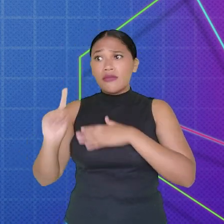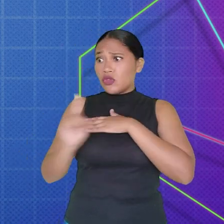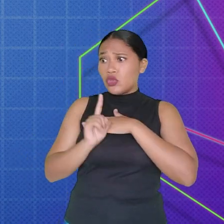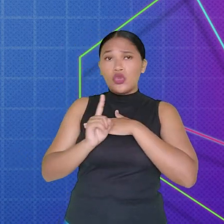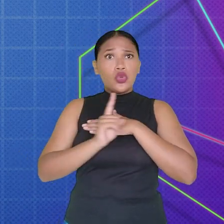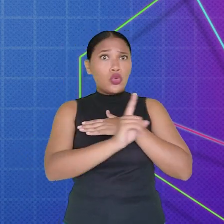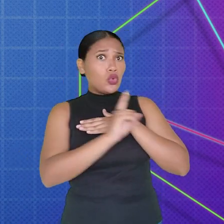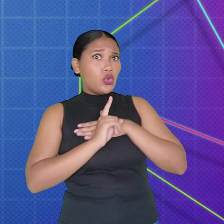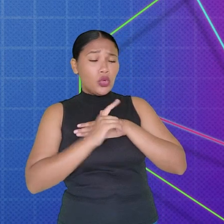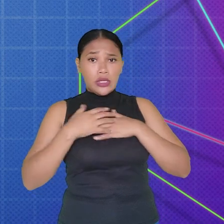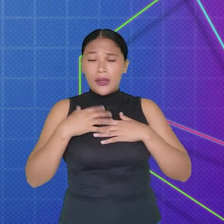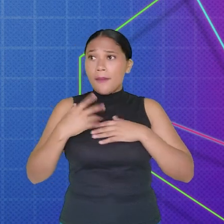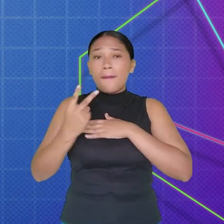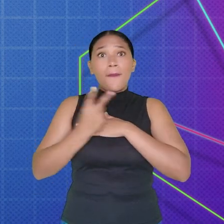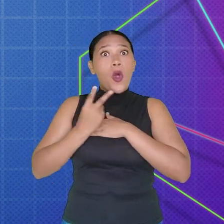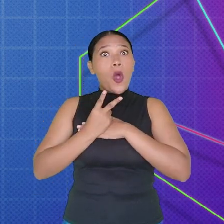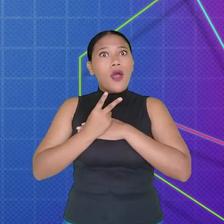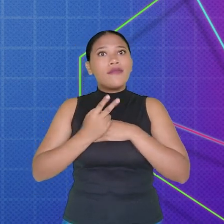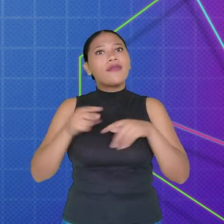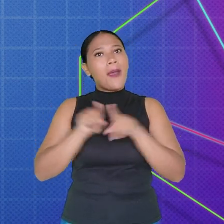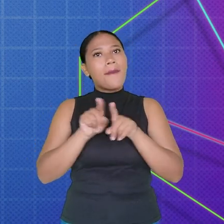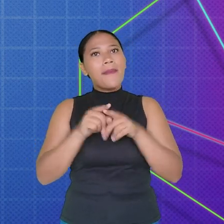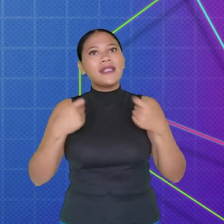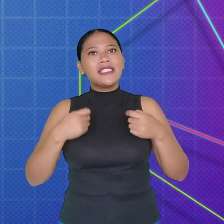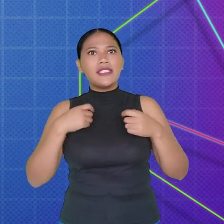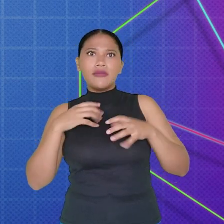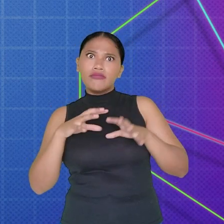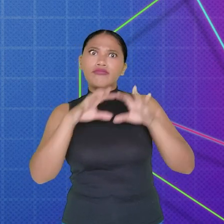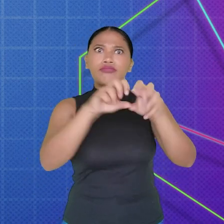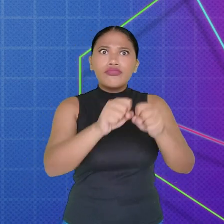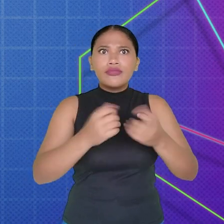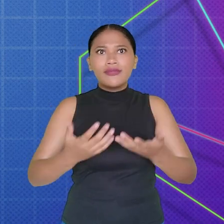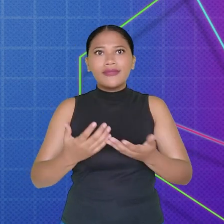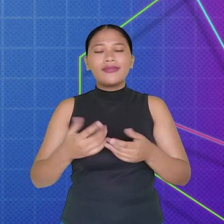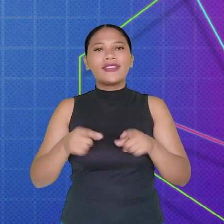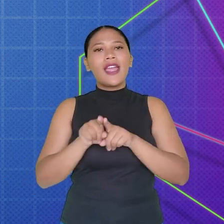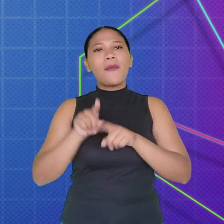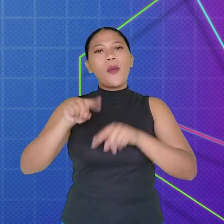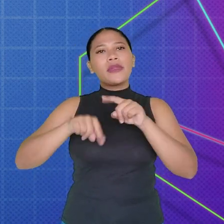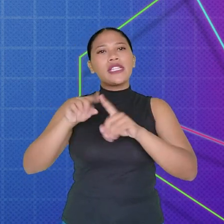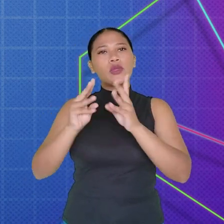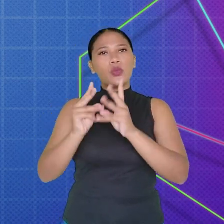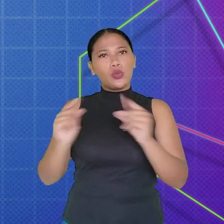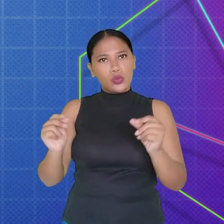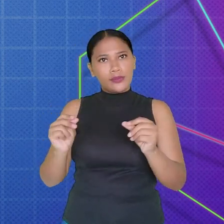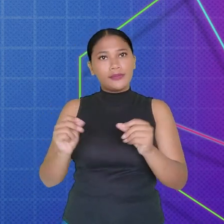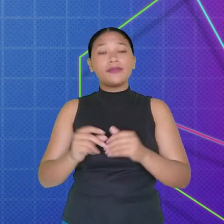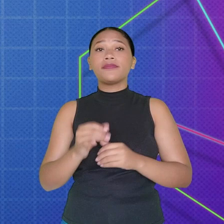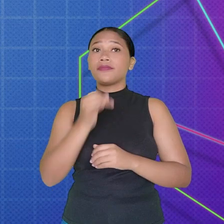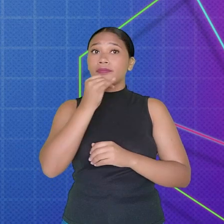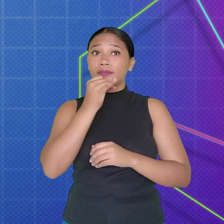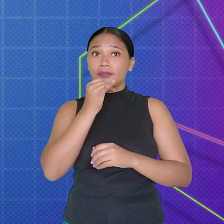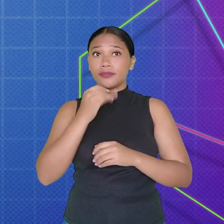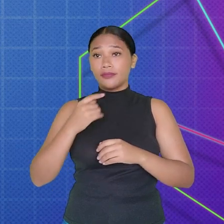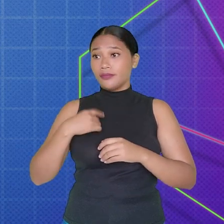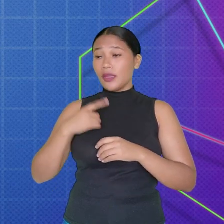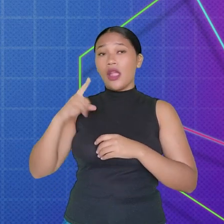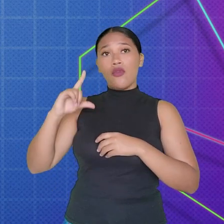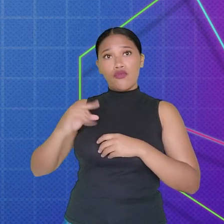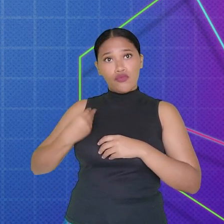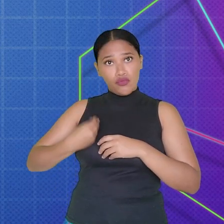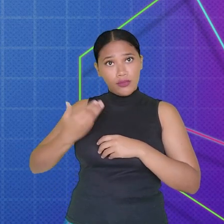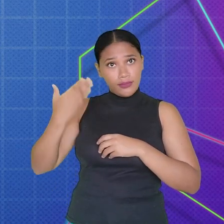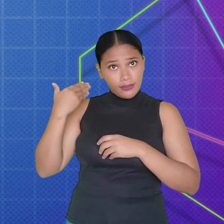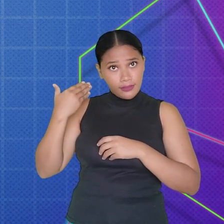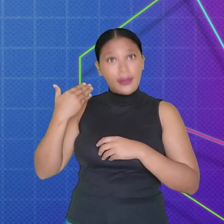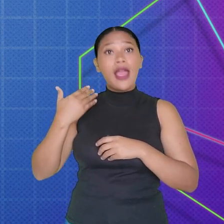atingido pelos inimigos e, ao mesmo tempo, atacá-los. Objetos que desaparecem. Quando um objeto colide com outro, é